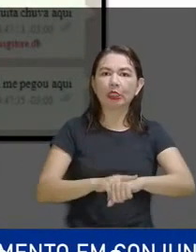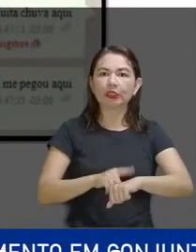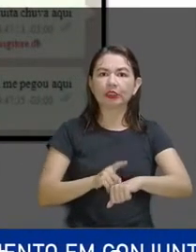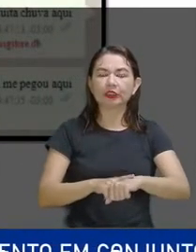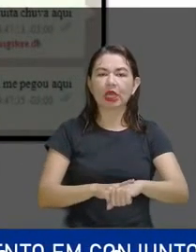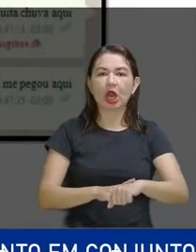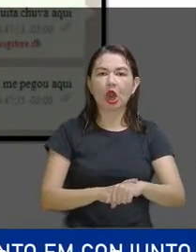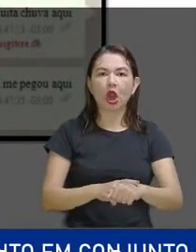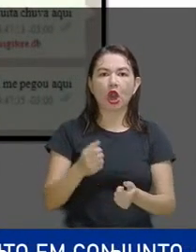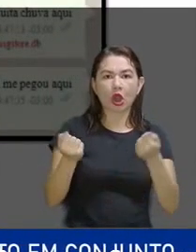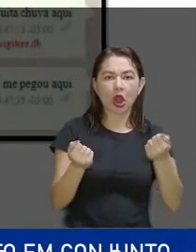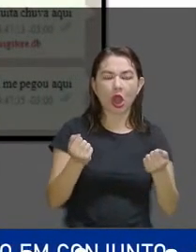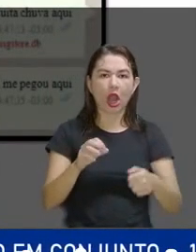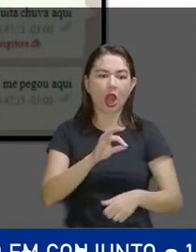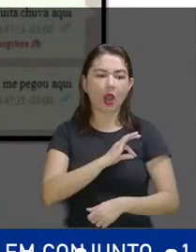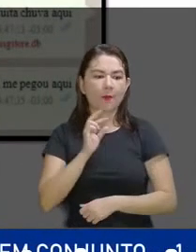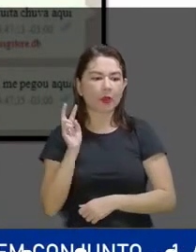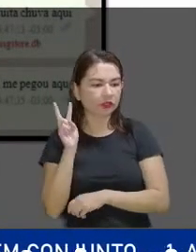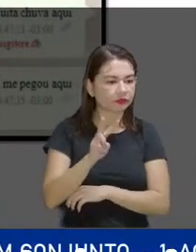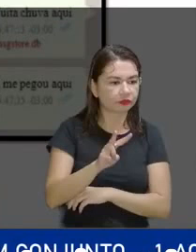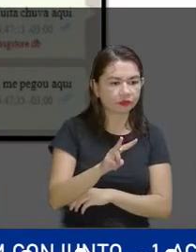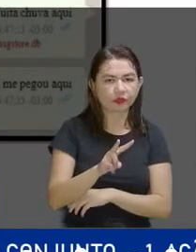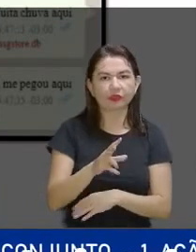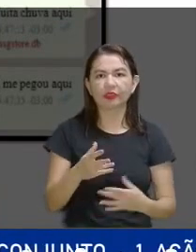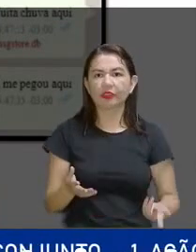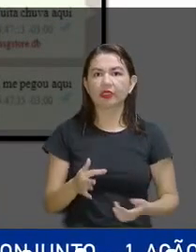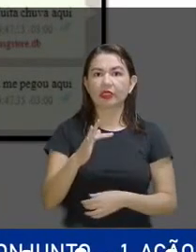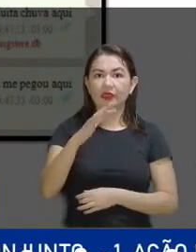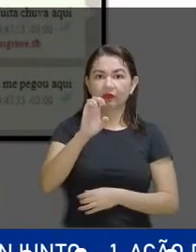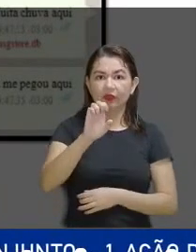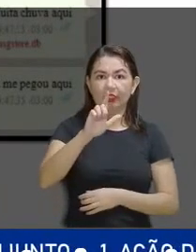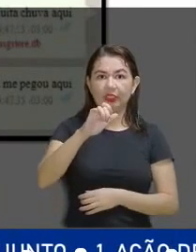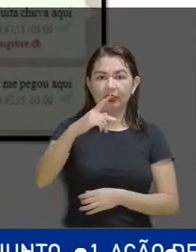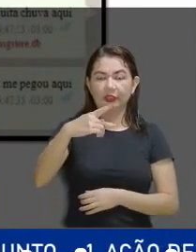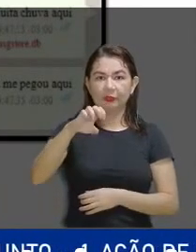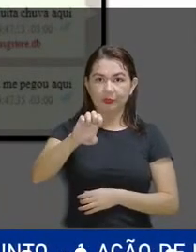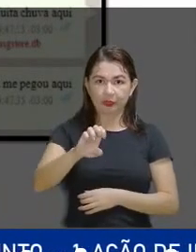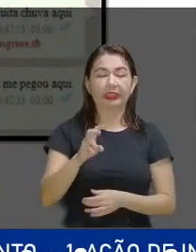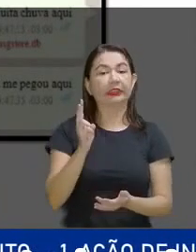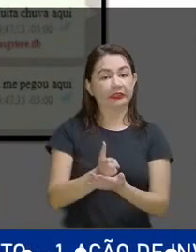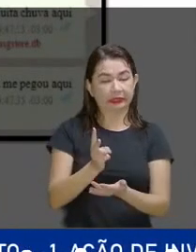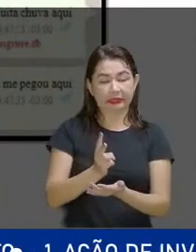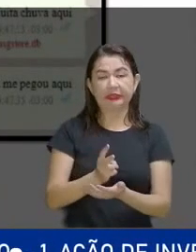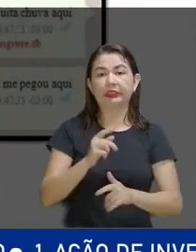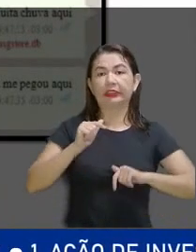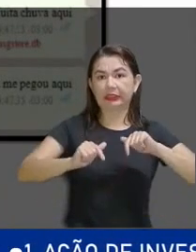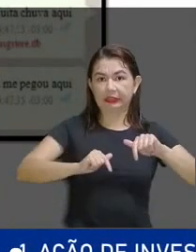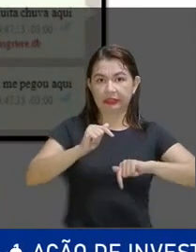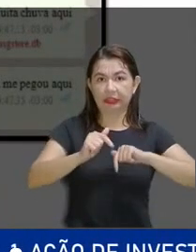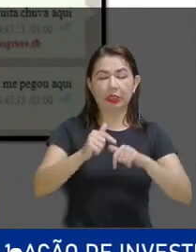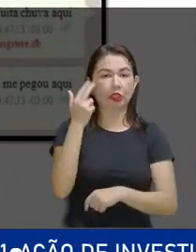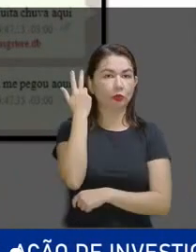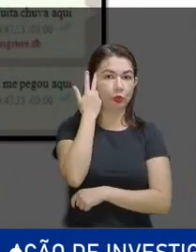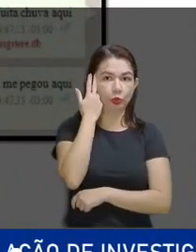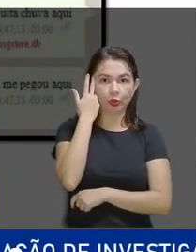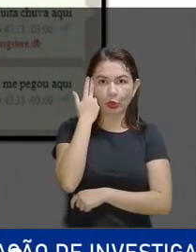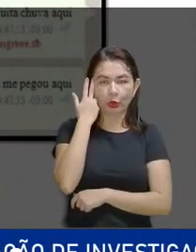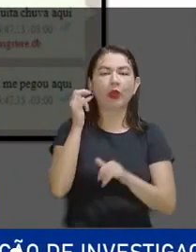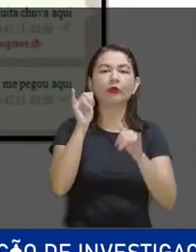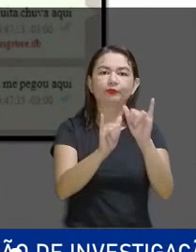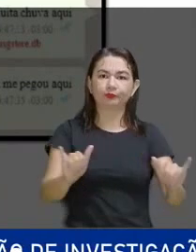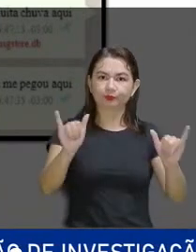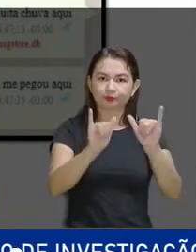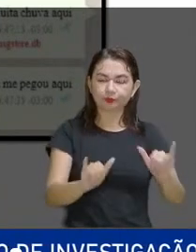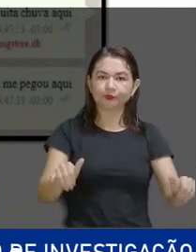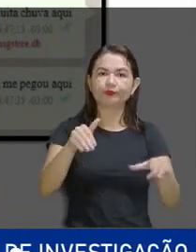do veículo que transportava as cestas básicas apreendidas, Felipe estava, como de costume, prestando serviços rotineiros para a campanha do